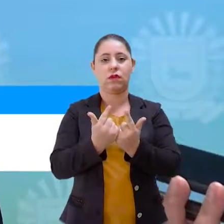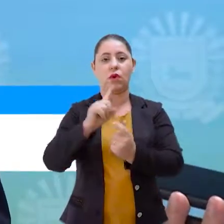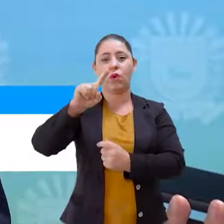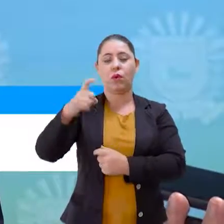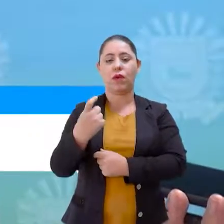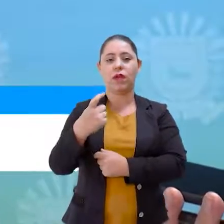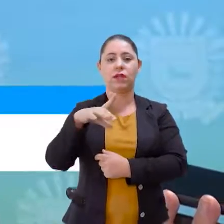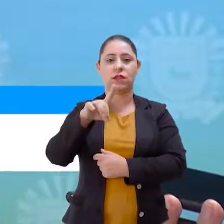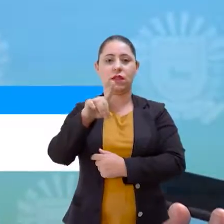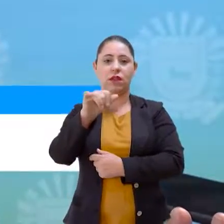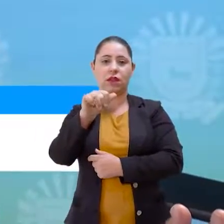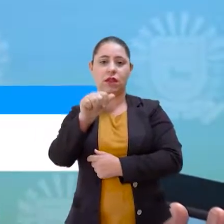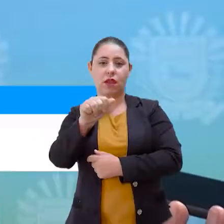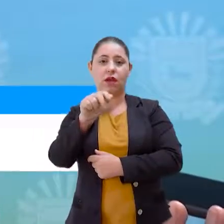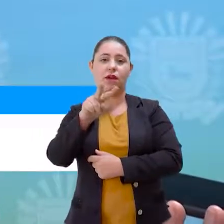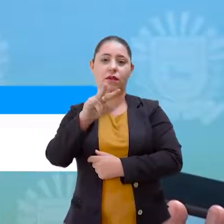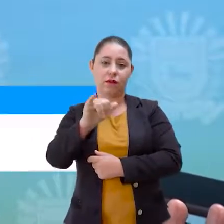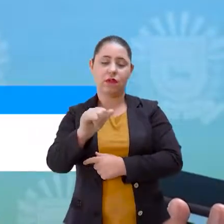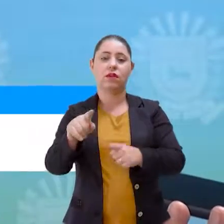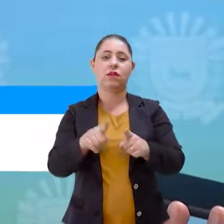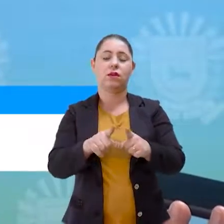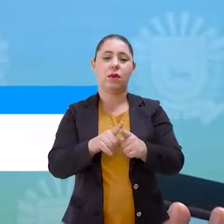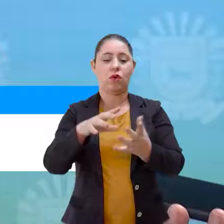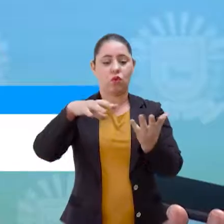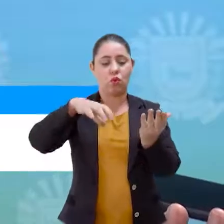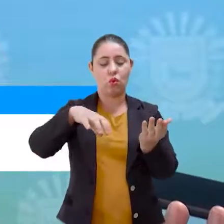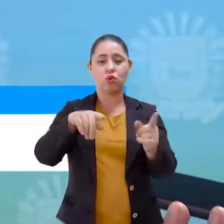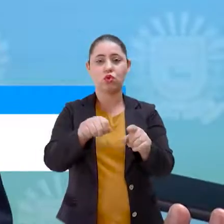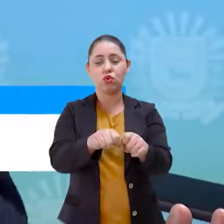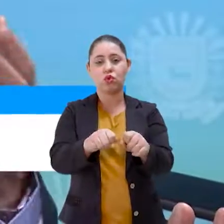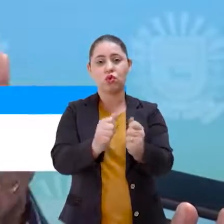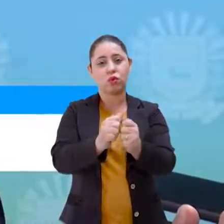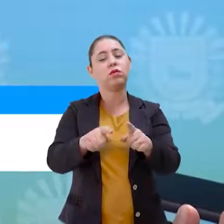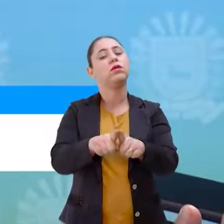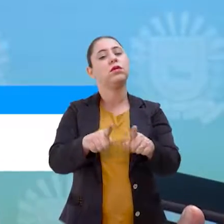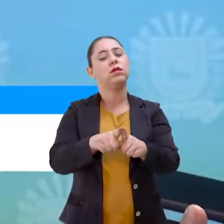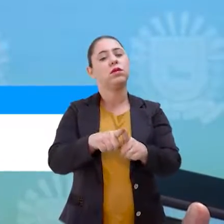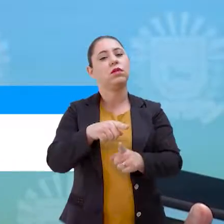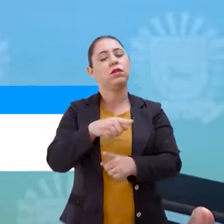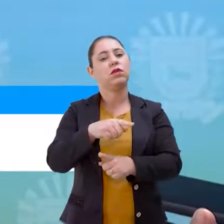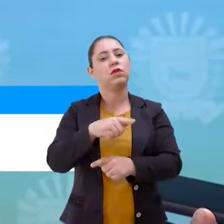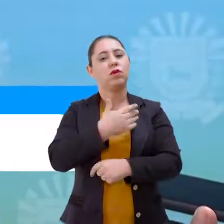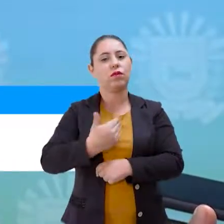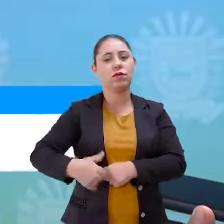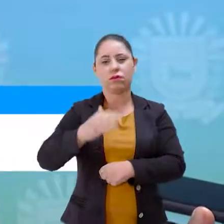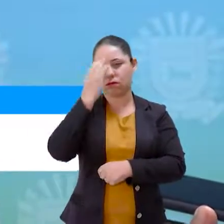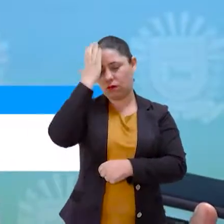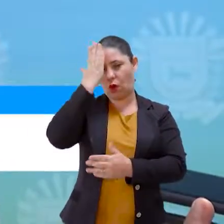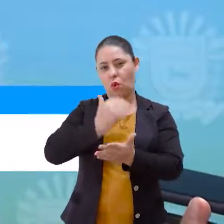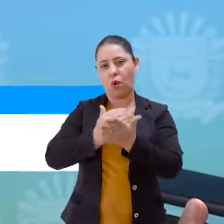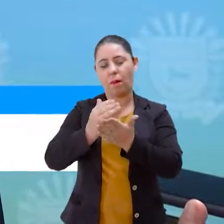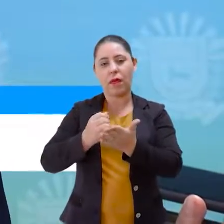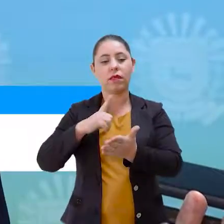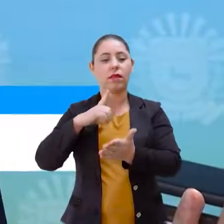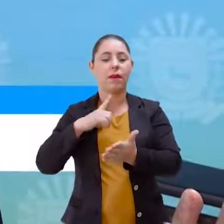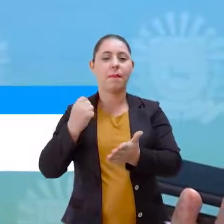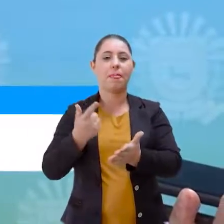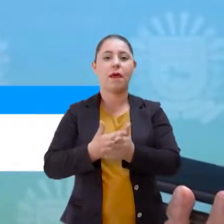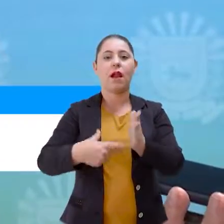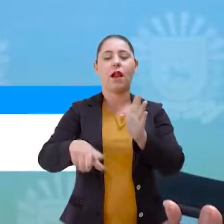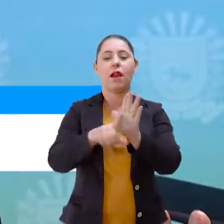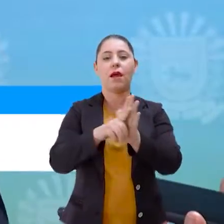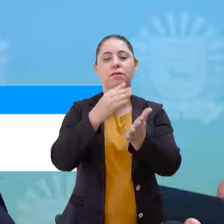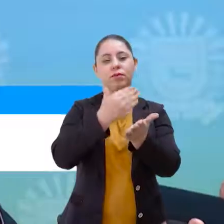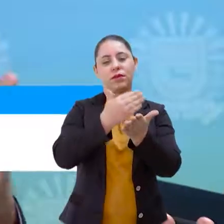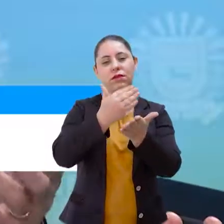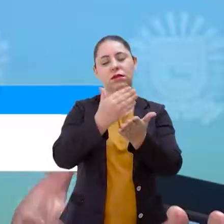presidentes, lá com o ex-presidente Davi Alcolumbre, que era o presidente do Senado, com a nossa bancada do Senado, conseguimos que o governador